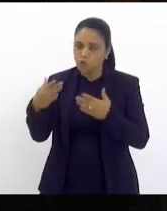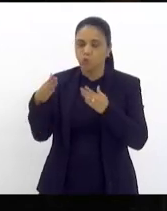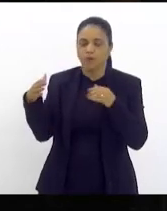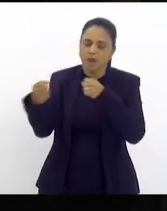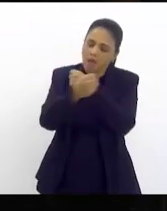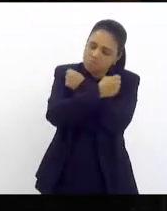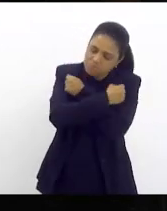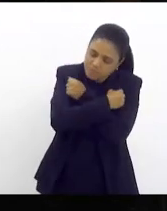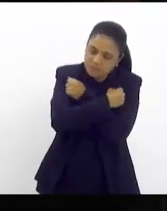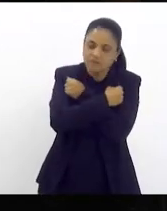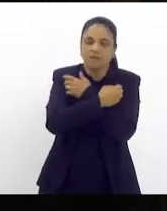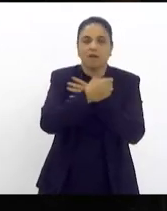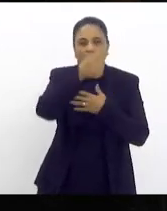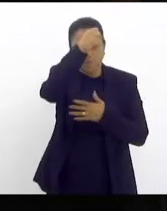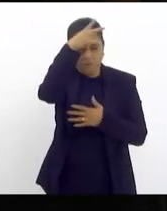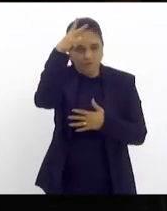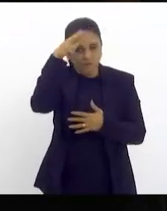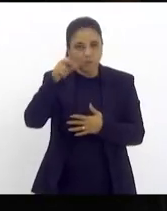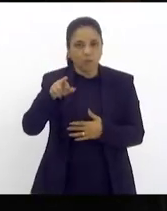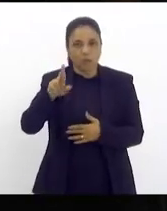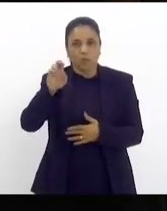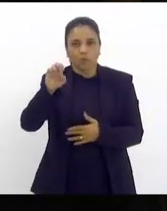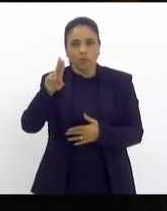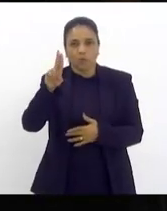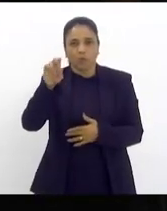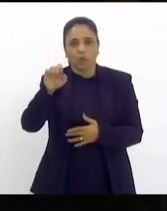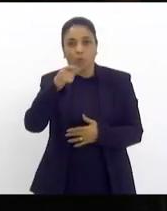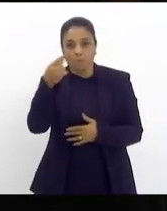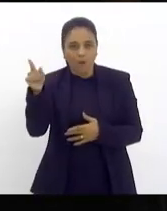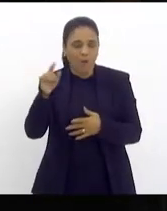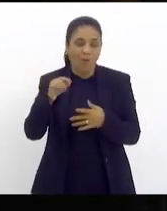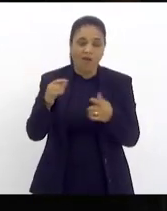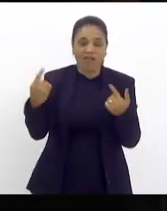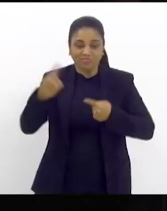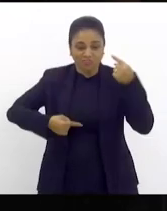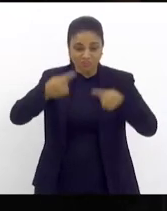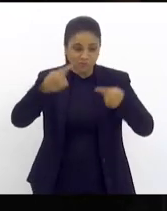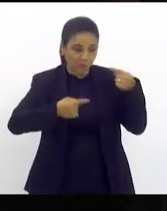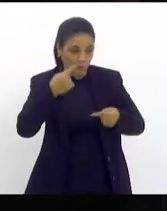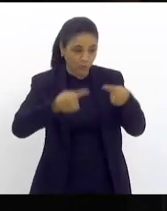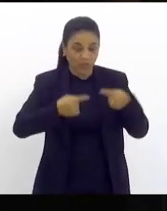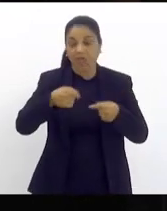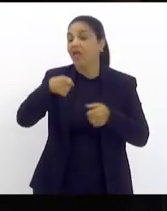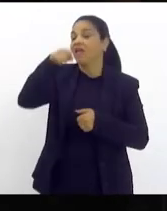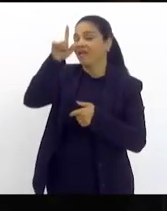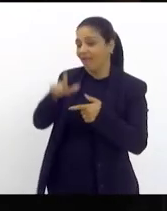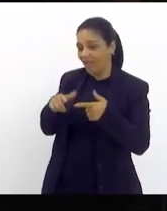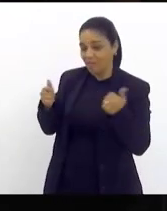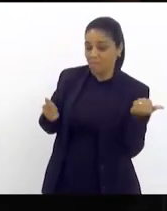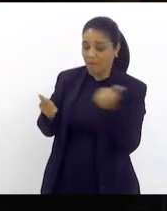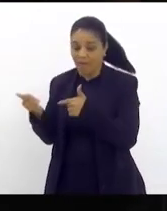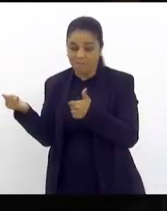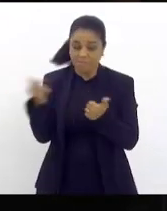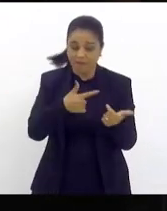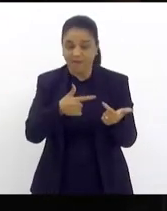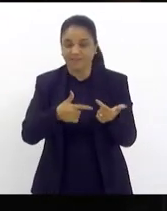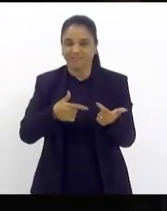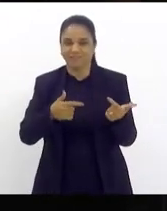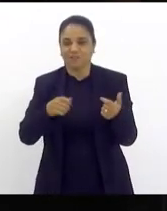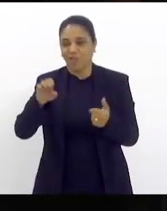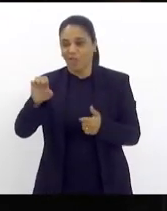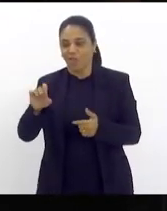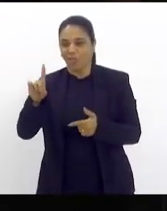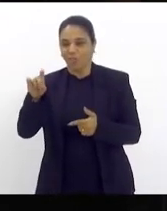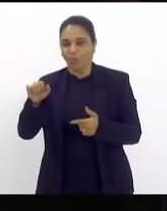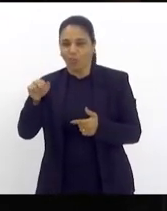e dizer, Rubão fica disputando quem é o melhor prefeito, se é Rubão, se é Eduardo Paes, tá? Eu não vou dar minha opinião porque fica complicado do meu lado, mas estão os dois prefeitos